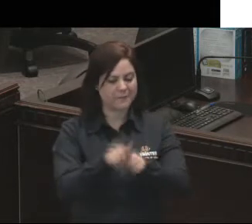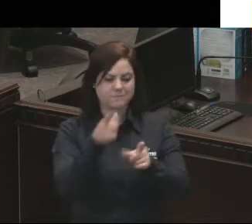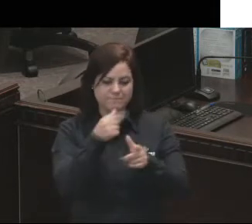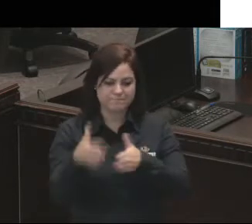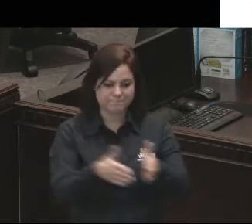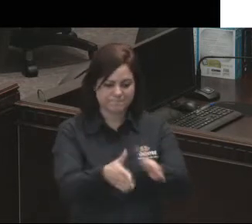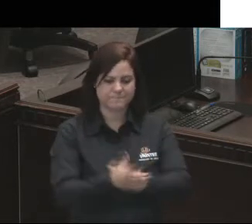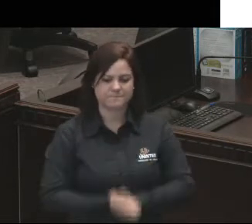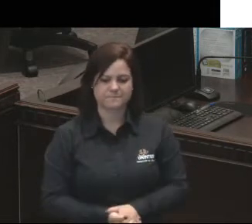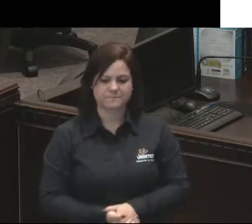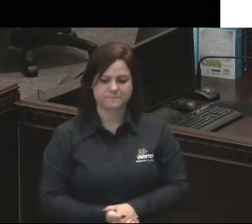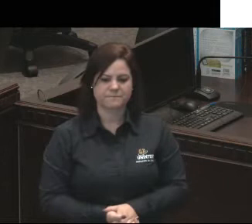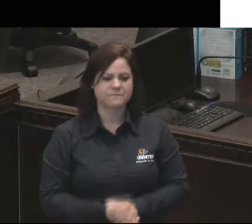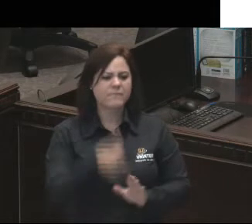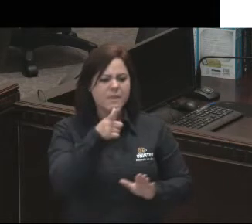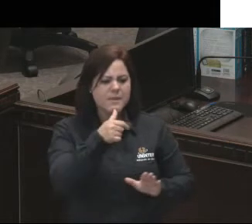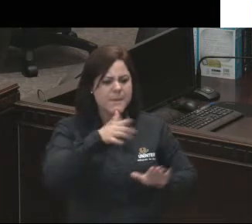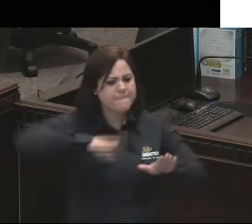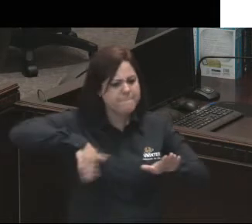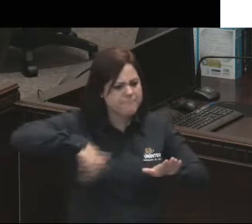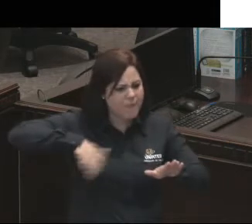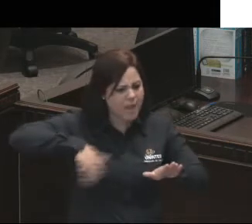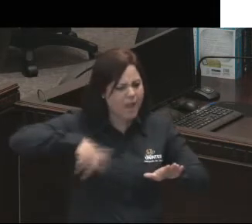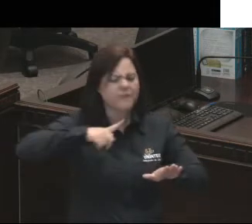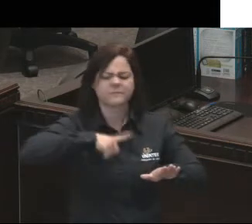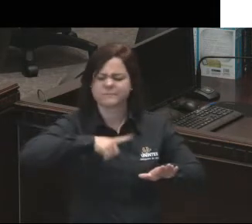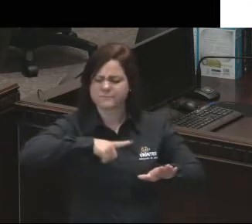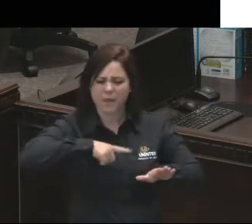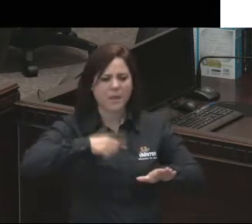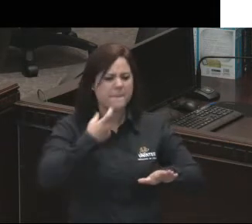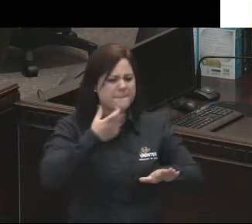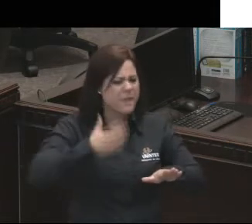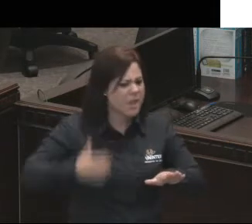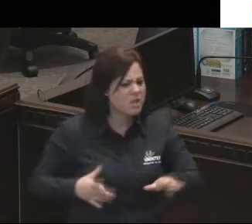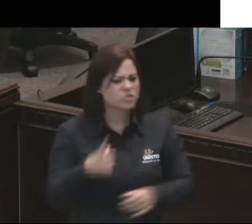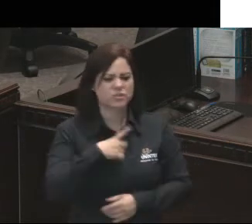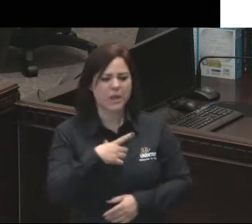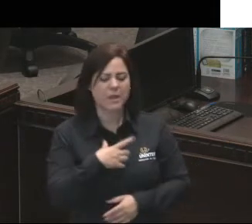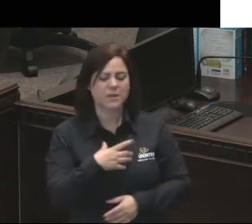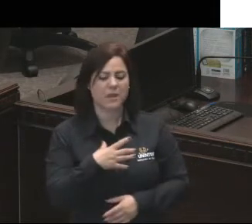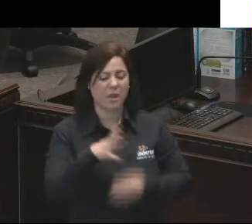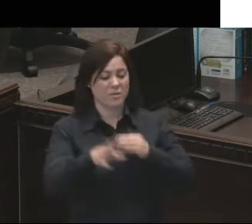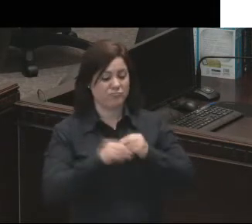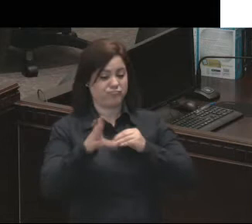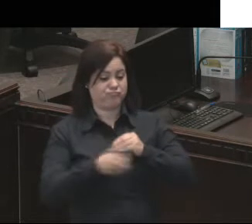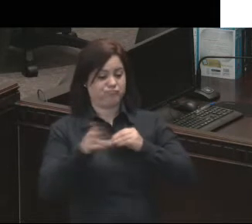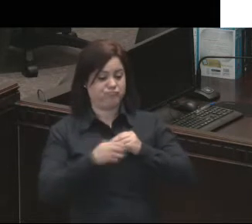aquáticos. Então, principalmente oceanos, né, tem bastante, já nos mares, os peixes têm bastante acúmulo, né,